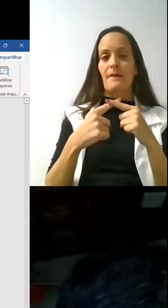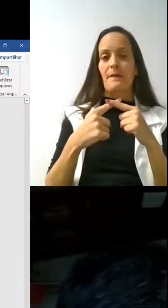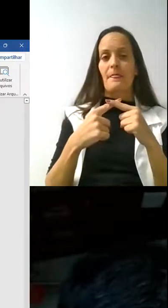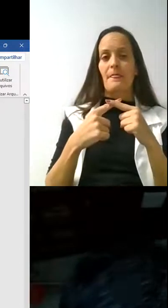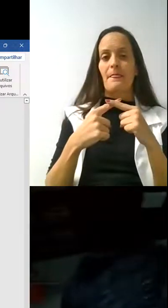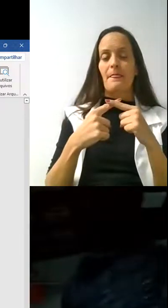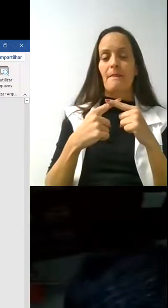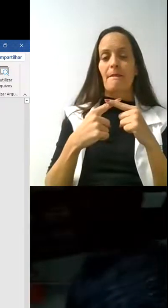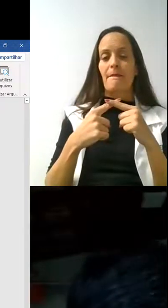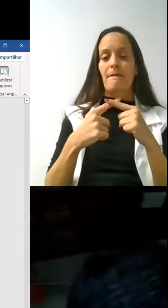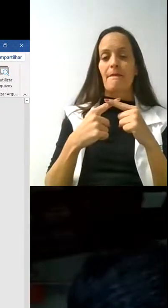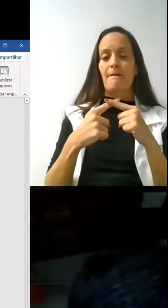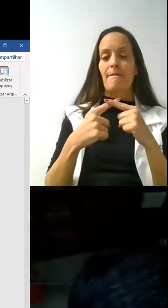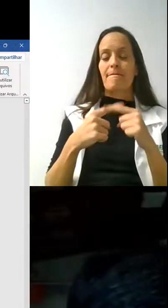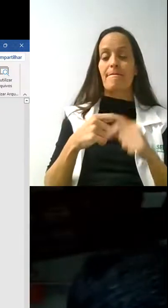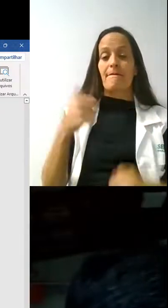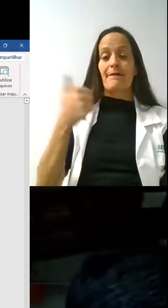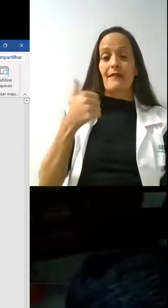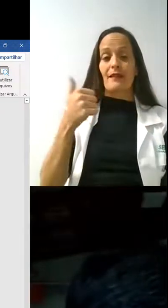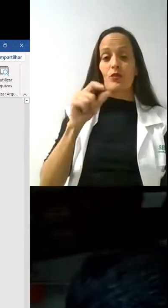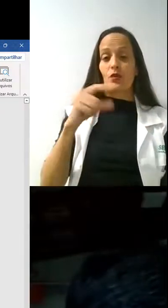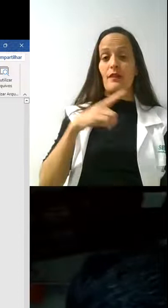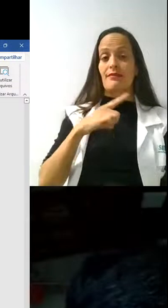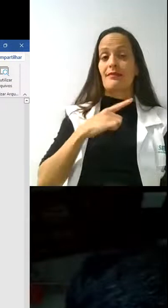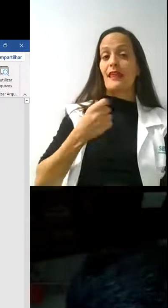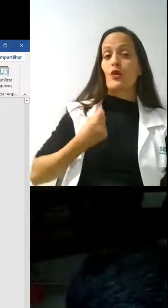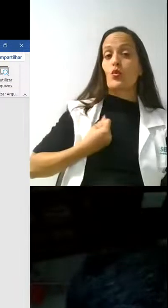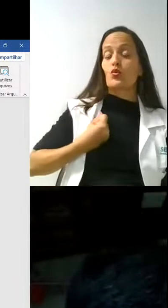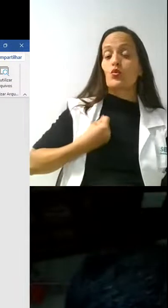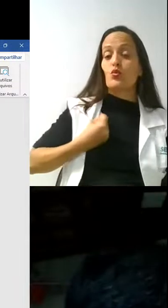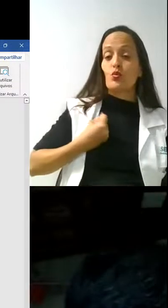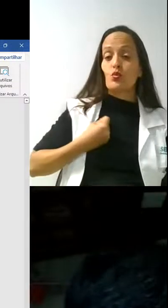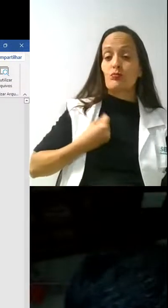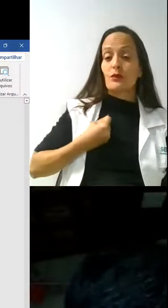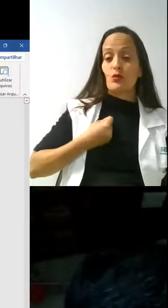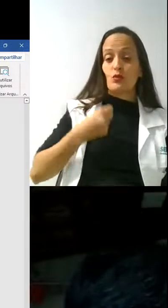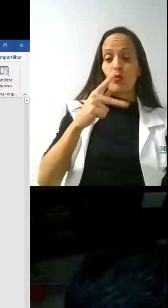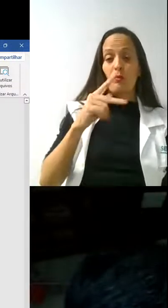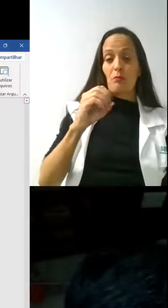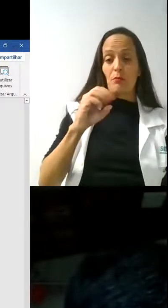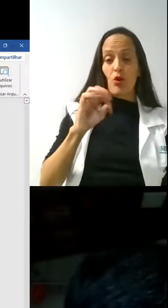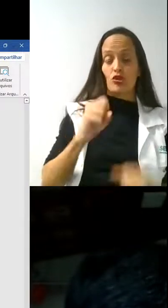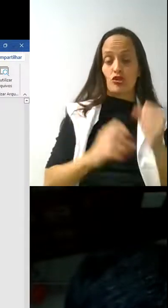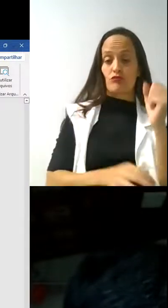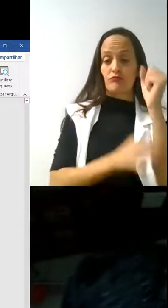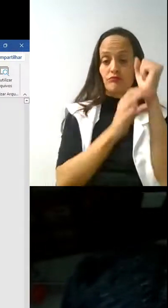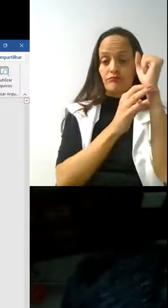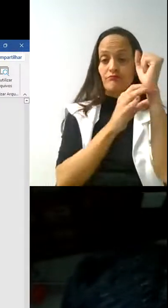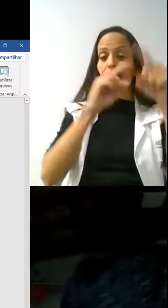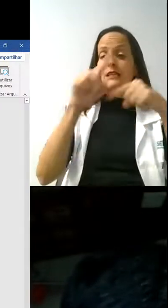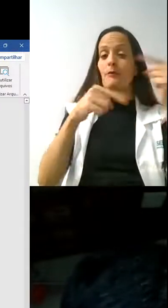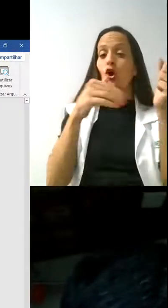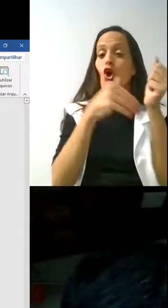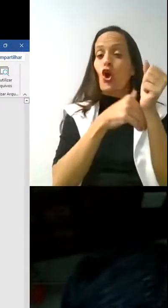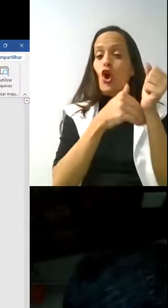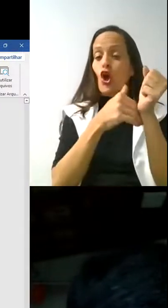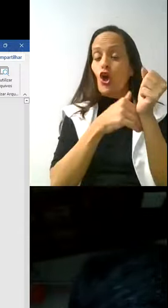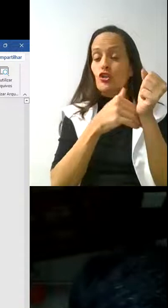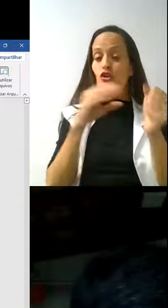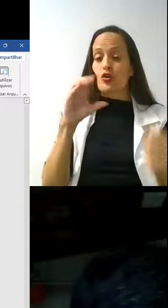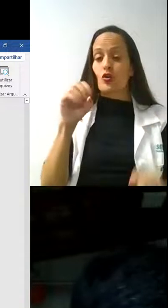nesse padrão, né? Primeiro, tem o número do poste, que no caso aqui é 23, depois tem o código dele, depois tem